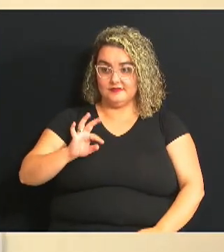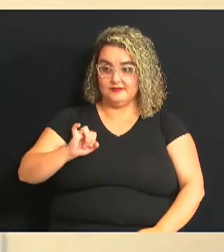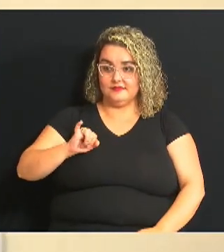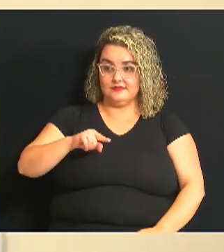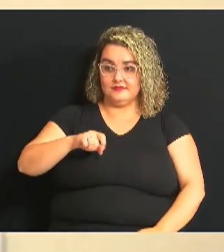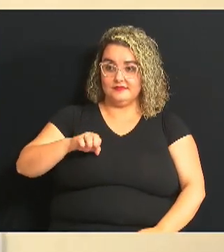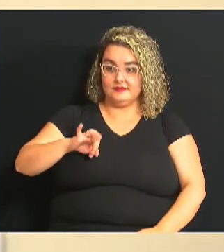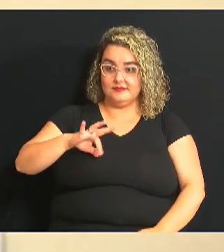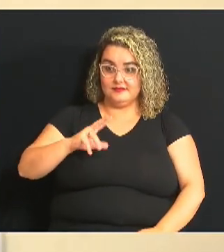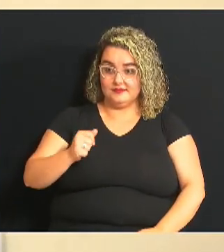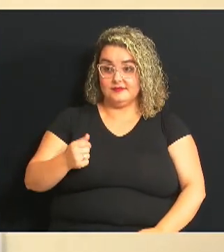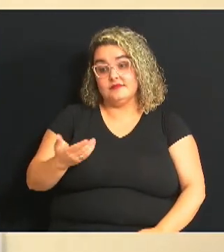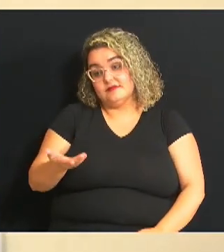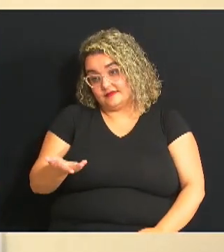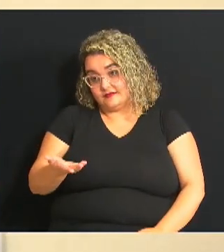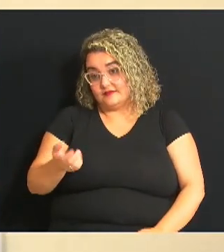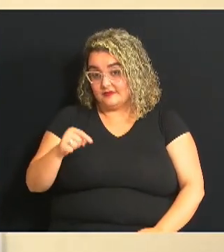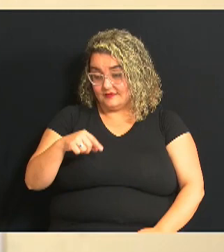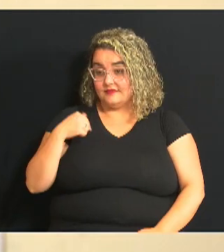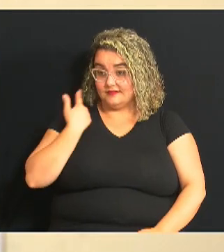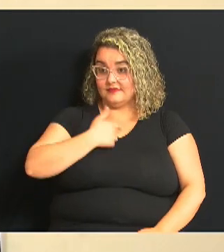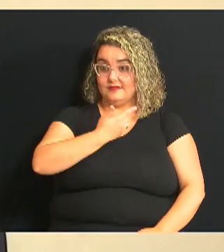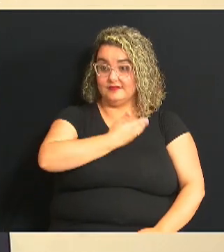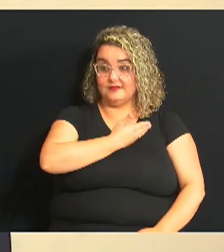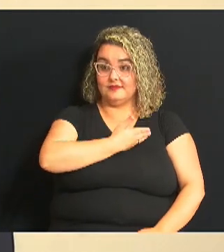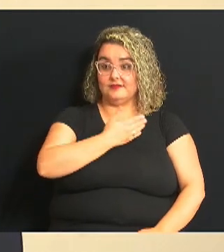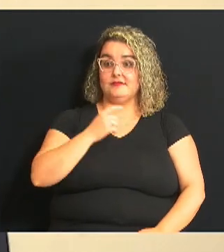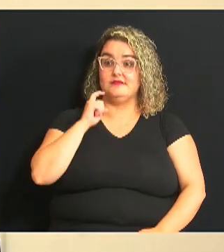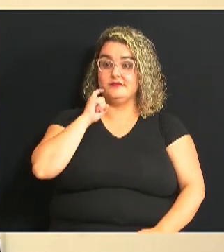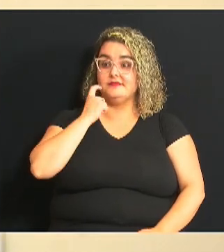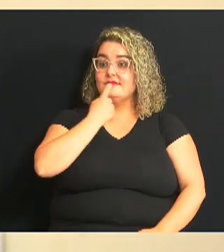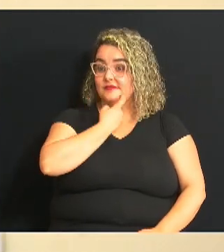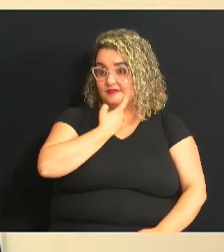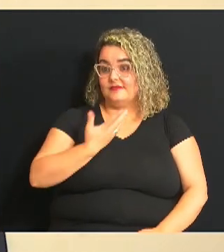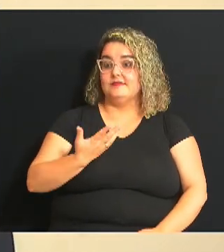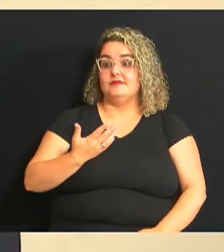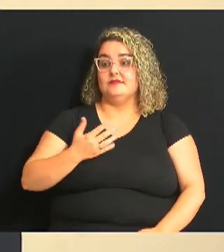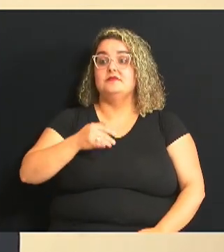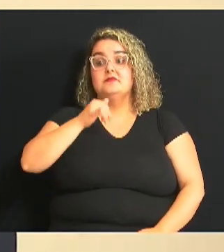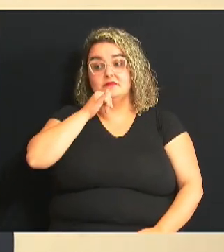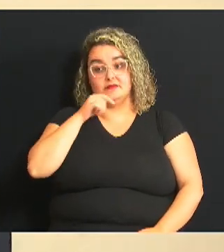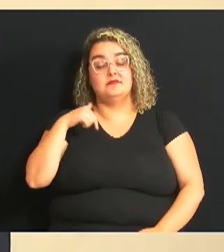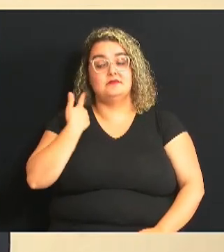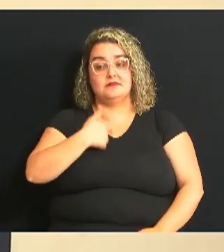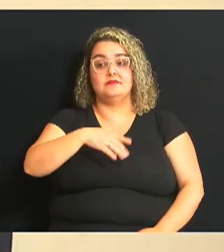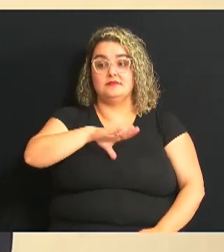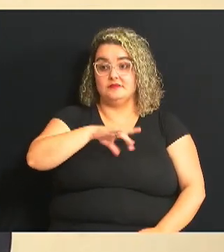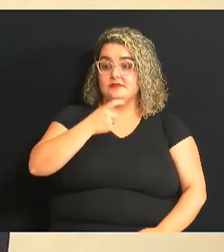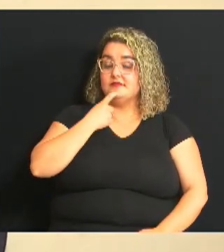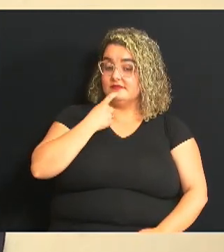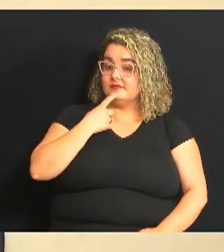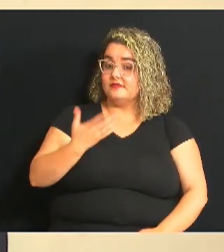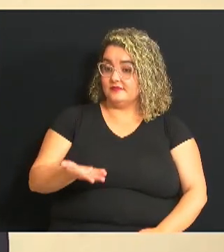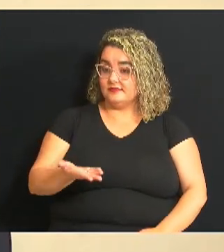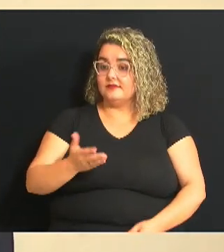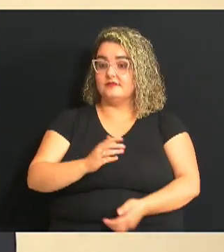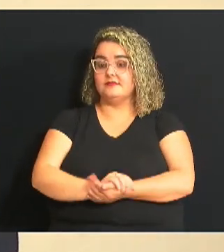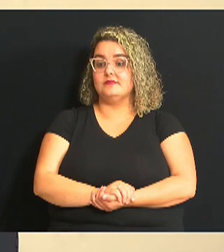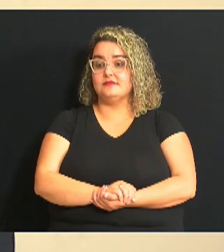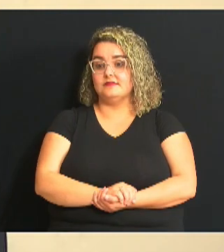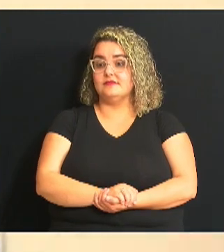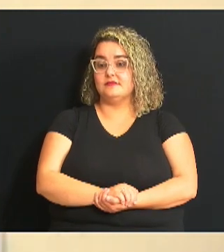Aliás, o Magalhães Teixeira era nosso colega dentista, foi um exemplo para nós aqui na cidade,